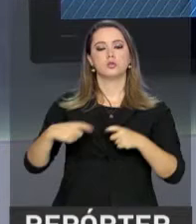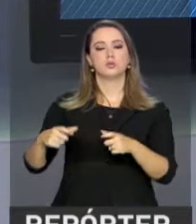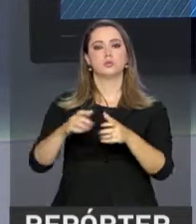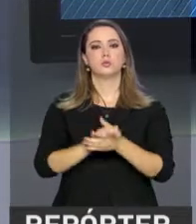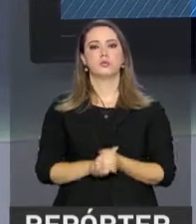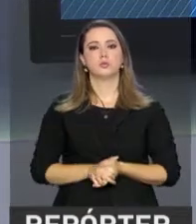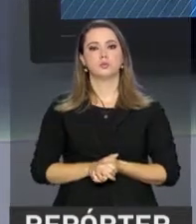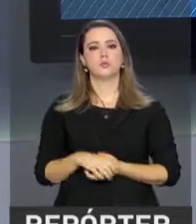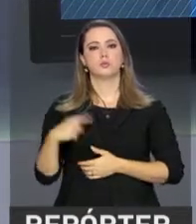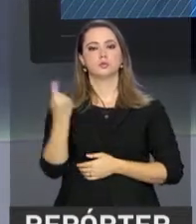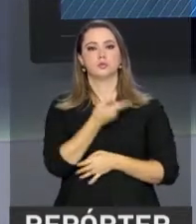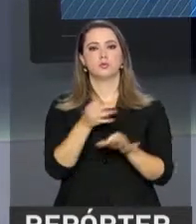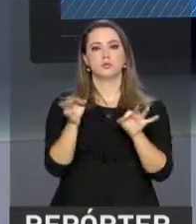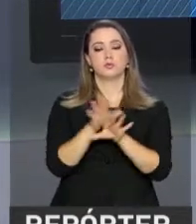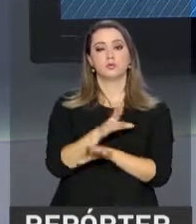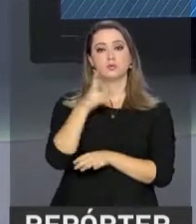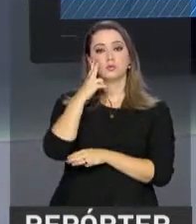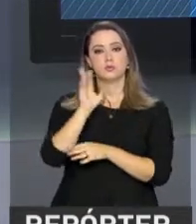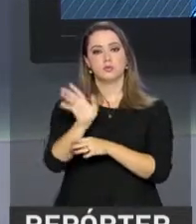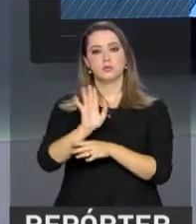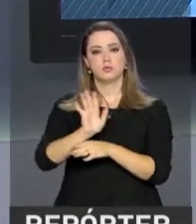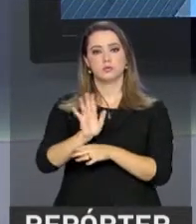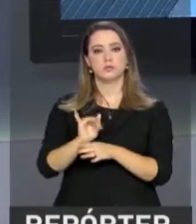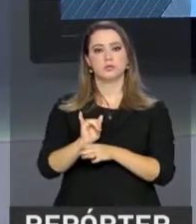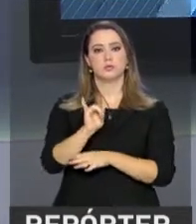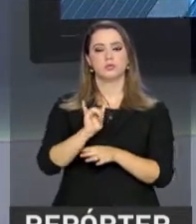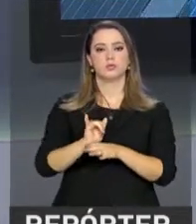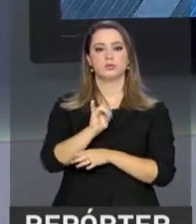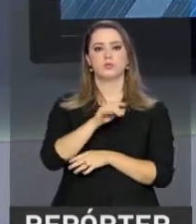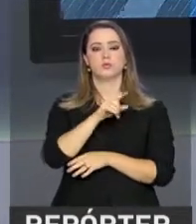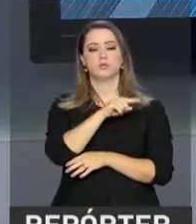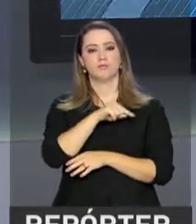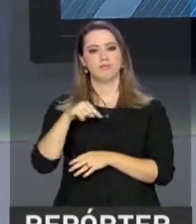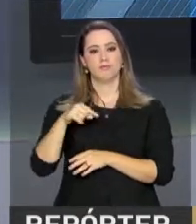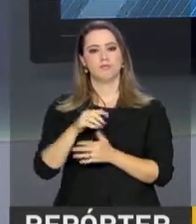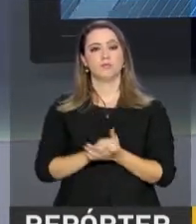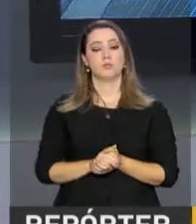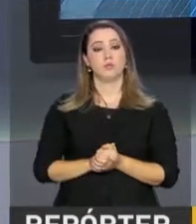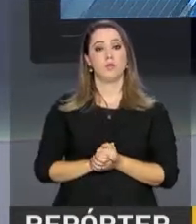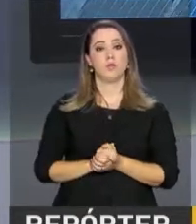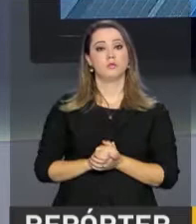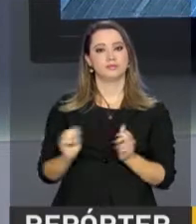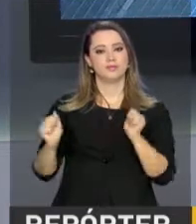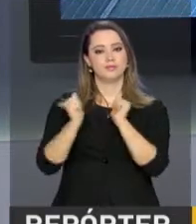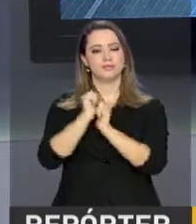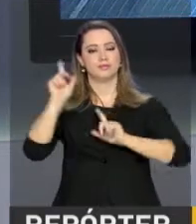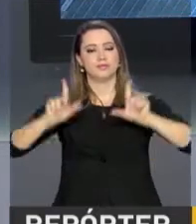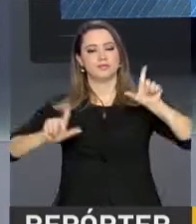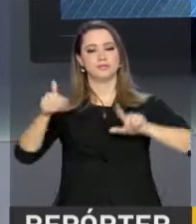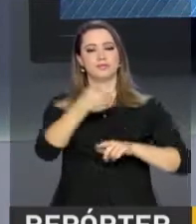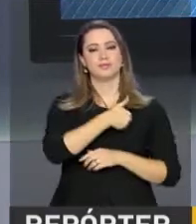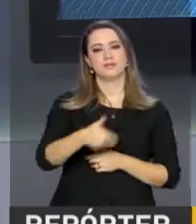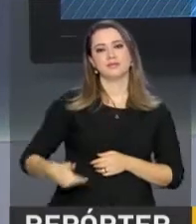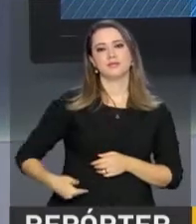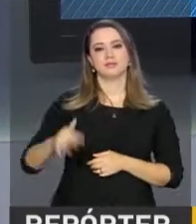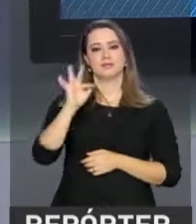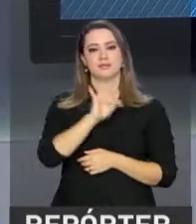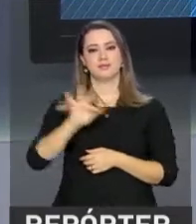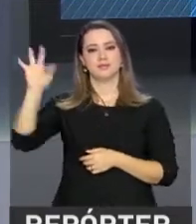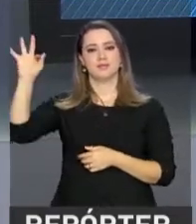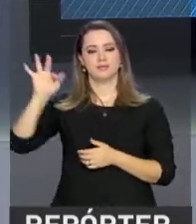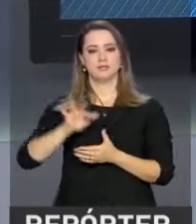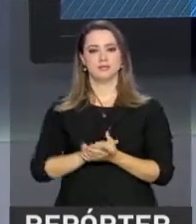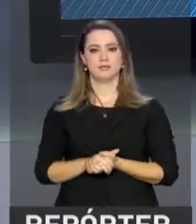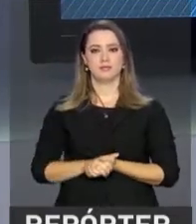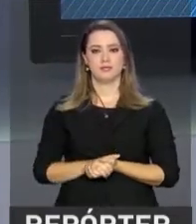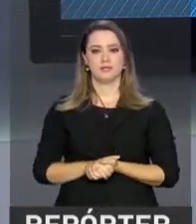e nós ficamos por aqui você pode rever as reportagens no youtube continue com a gente na nbr a tv do governo